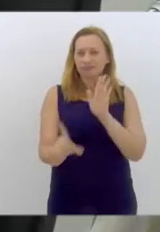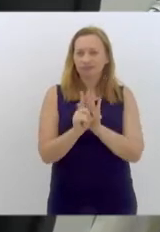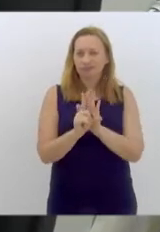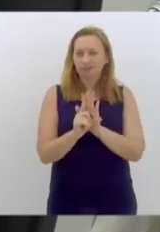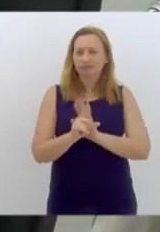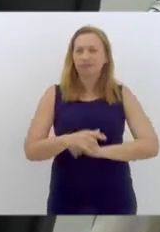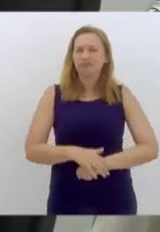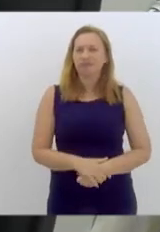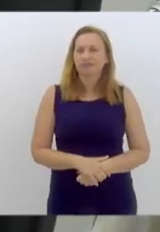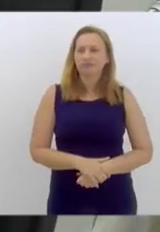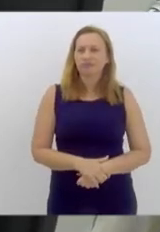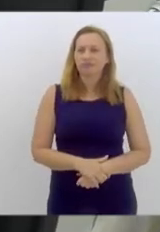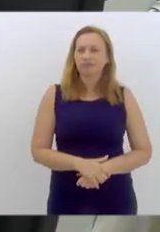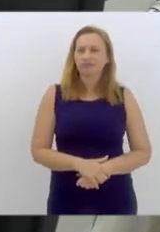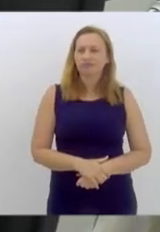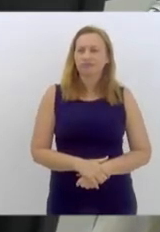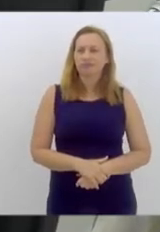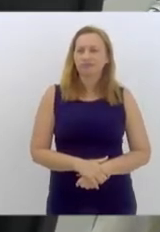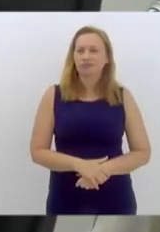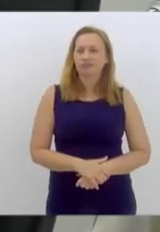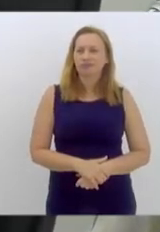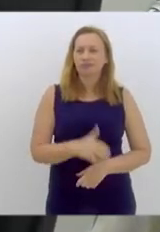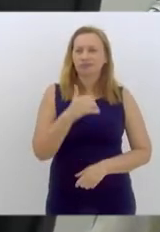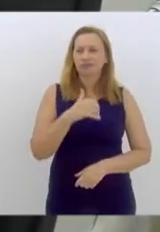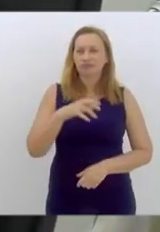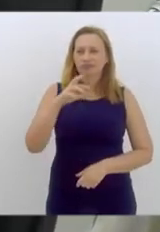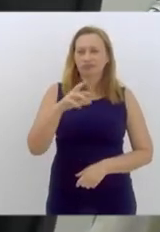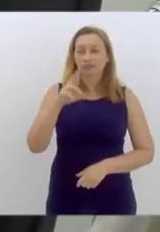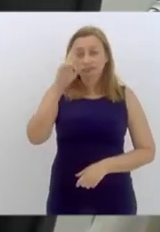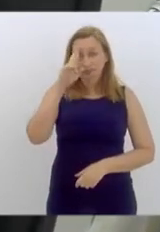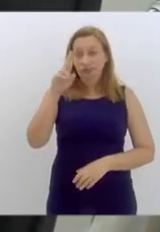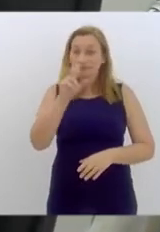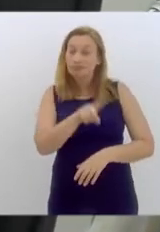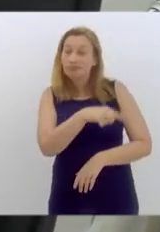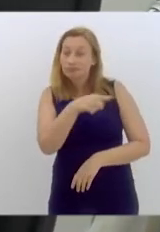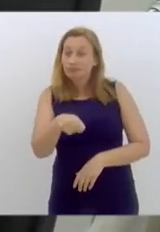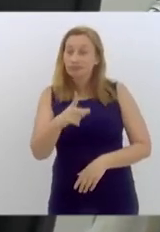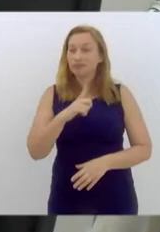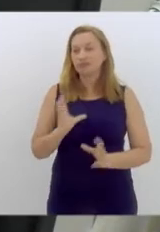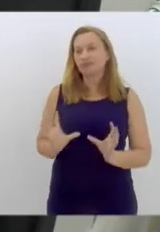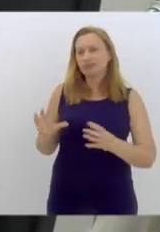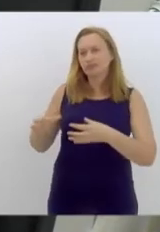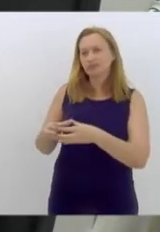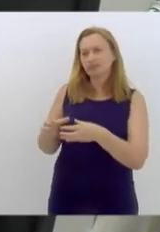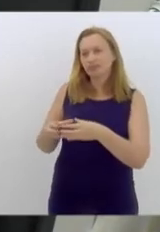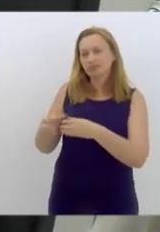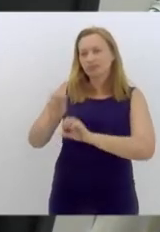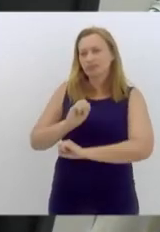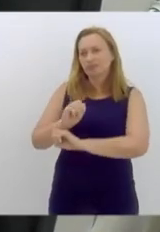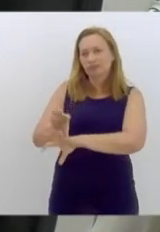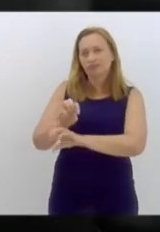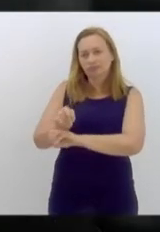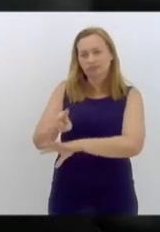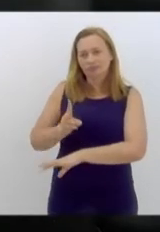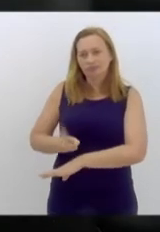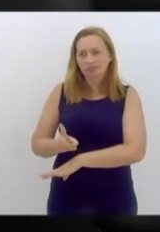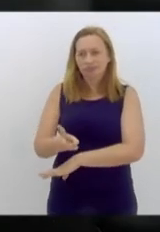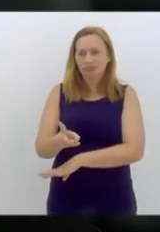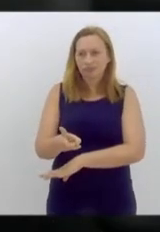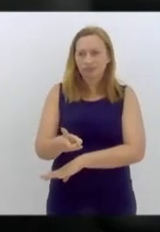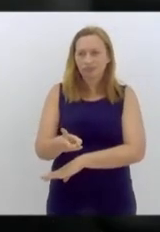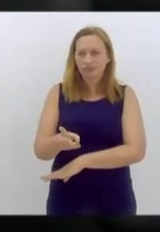que Vossa Senhoria exclui dessa discussão, tendo uma comissão de educação permanente,